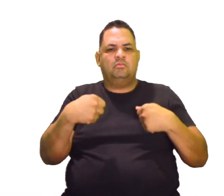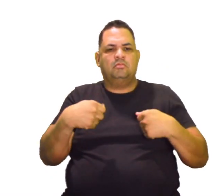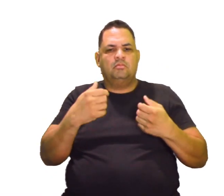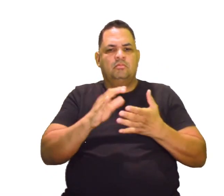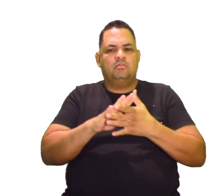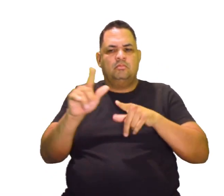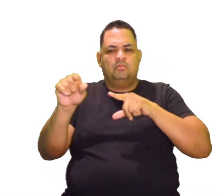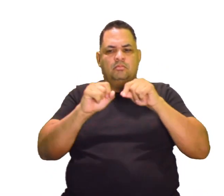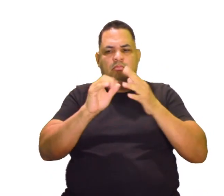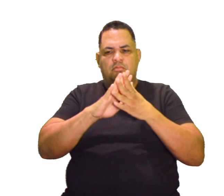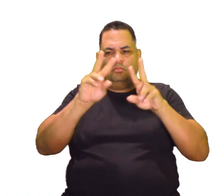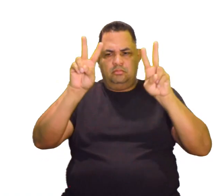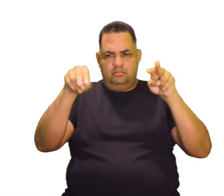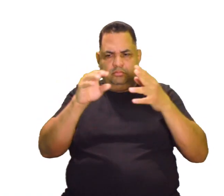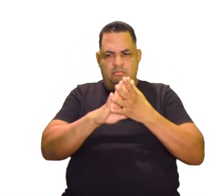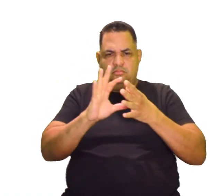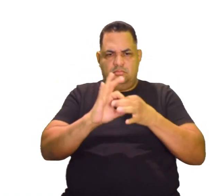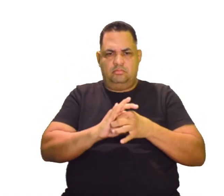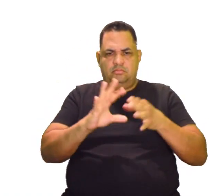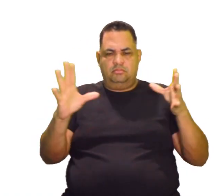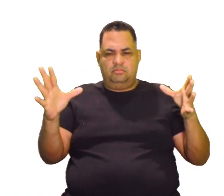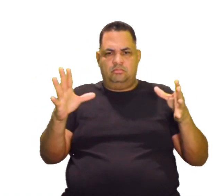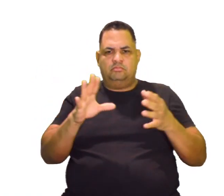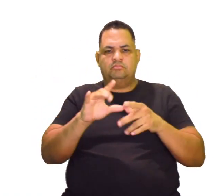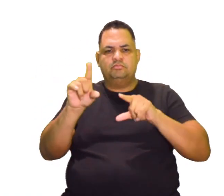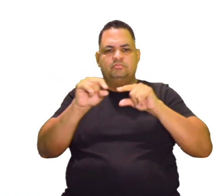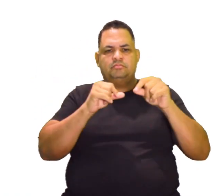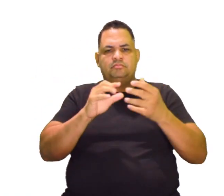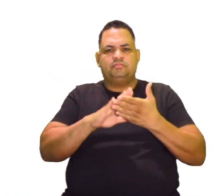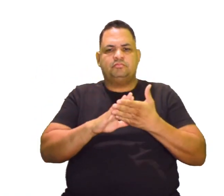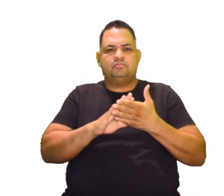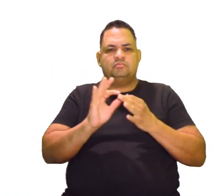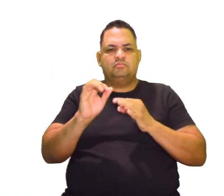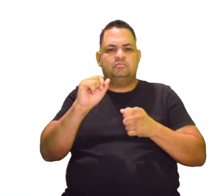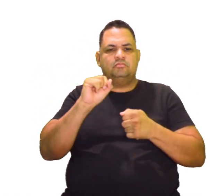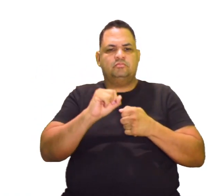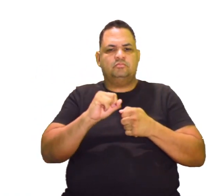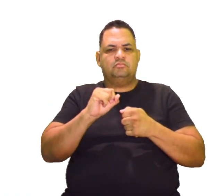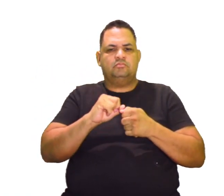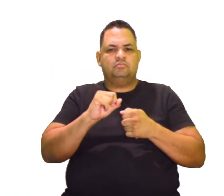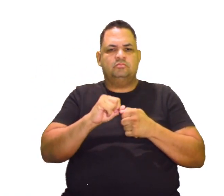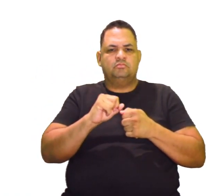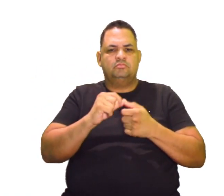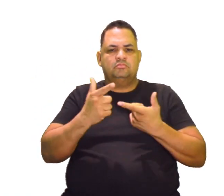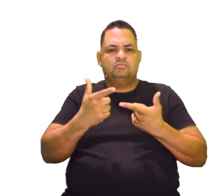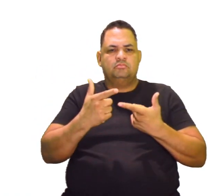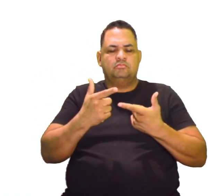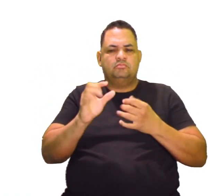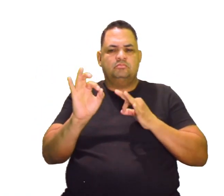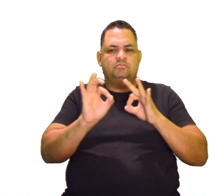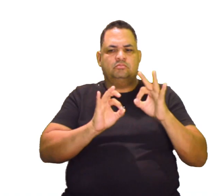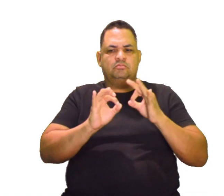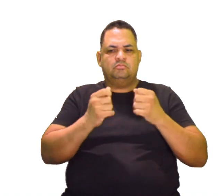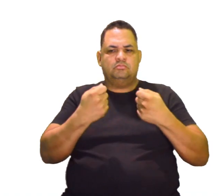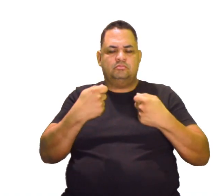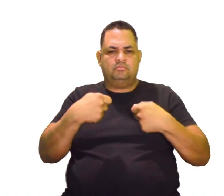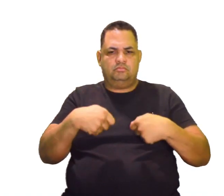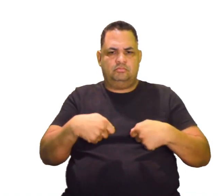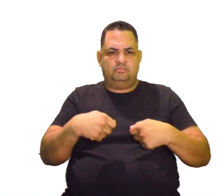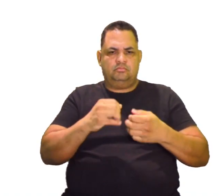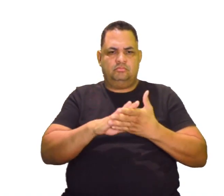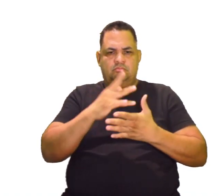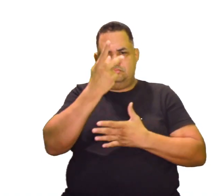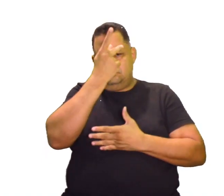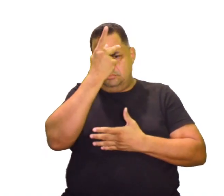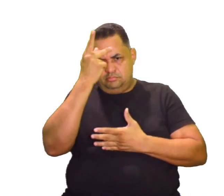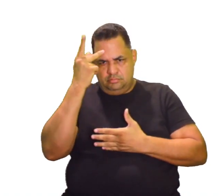um tema livre, certo? E fazer aí, pode ser uma pessoa,